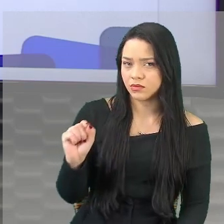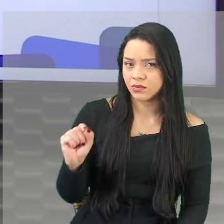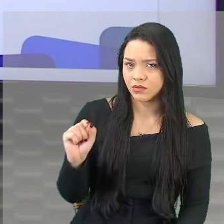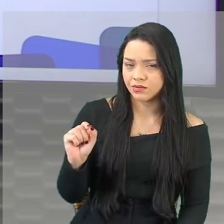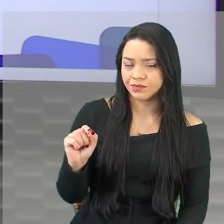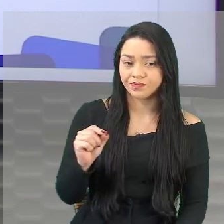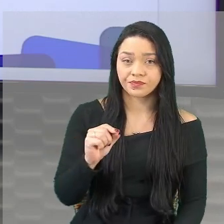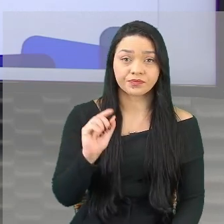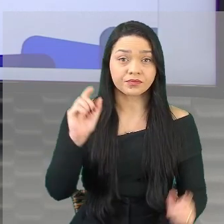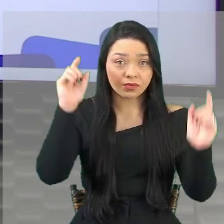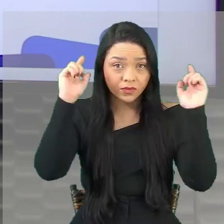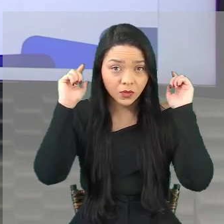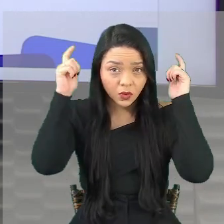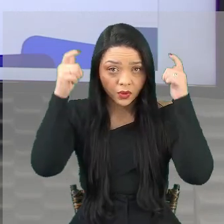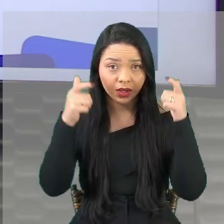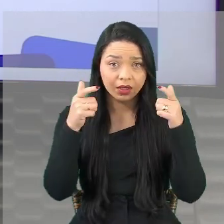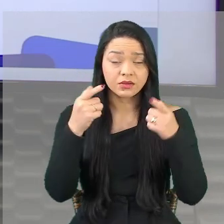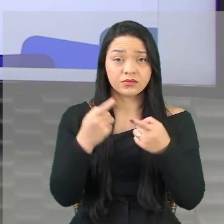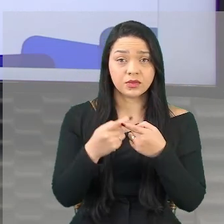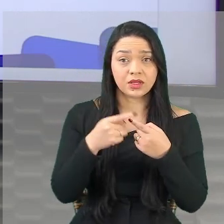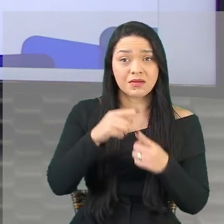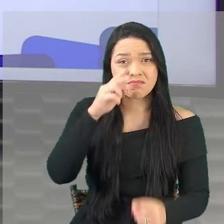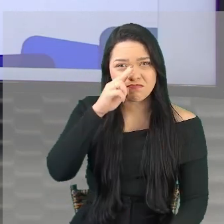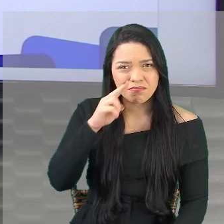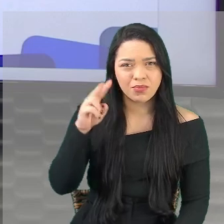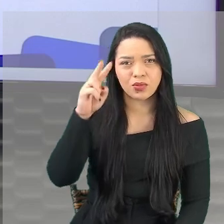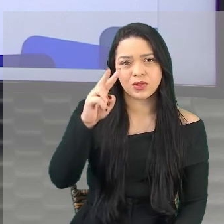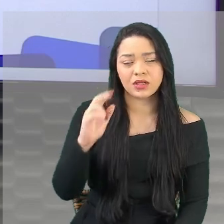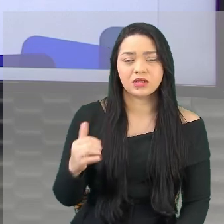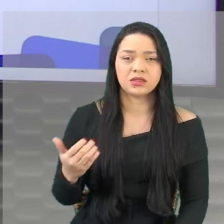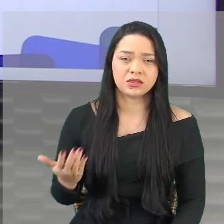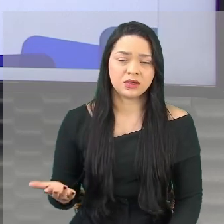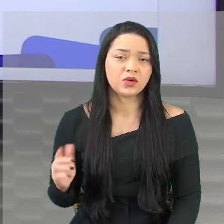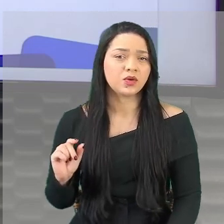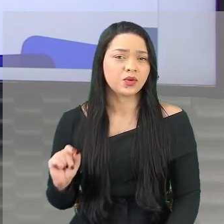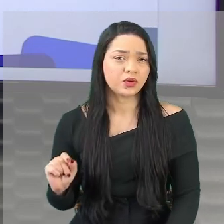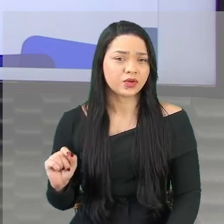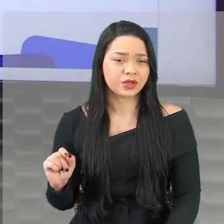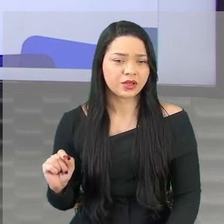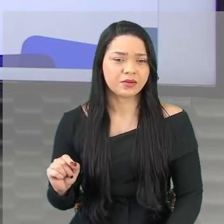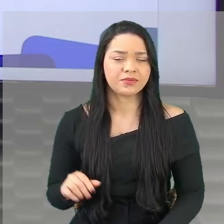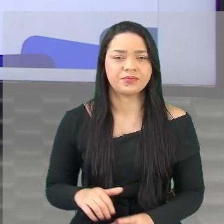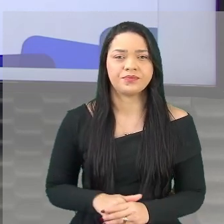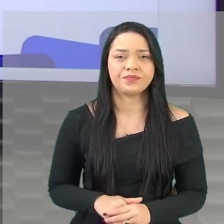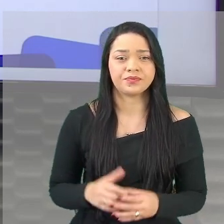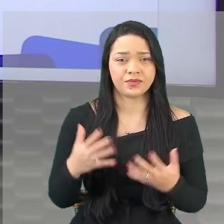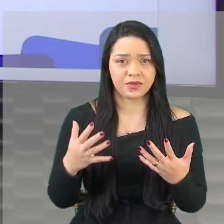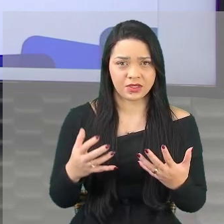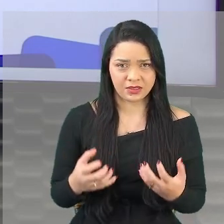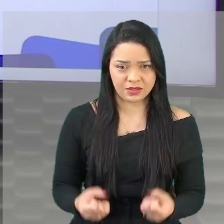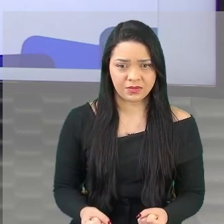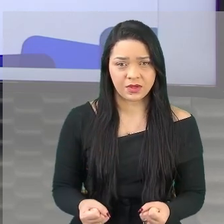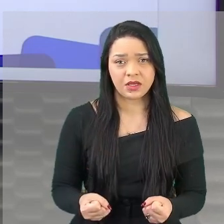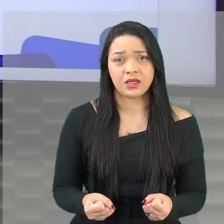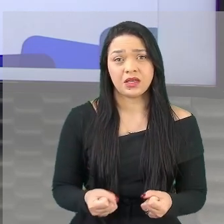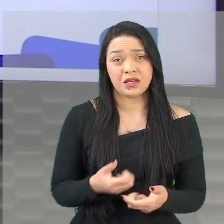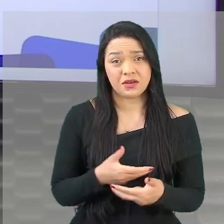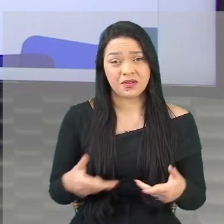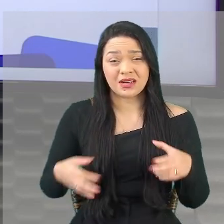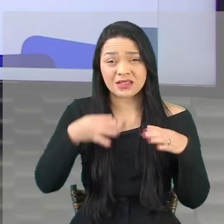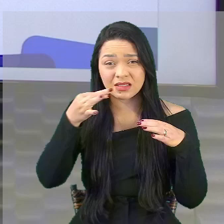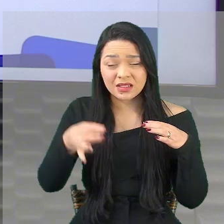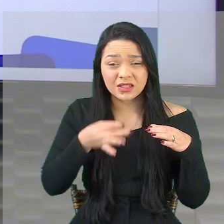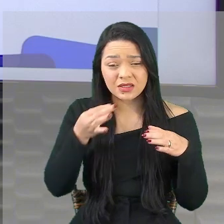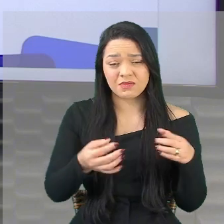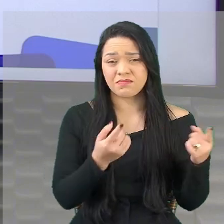do rei, porque ele está no poder. Esses sujeitos, então, vão receber, claro, duras críticas e